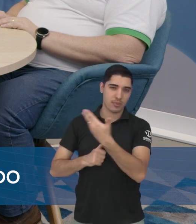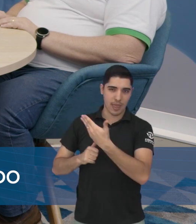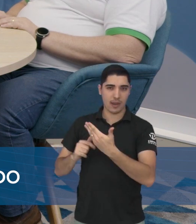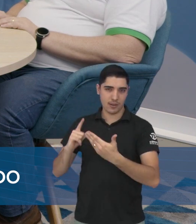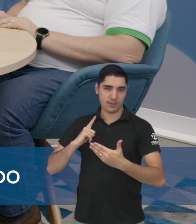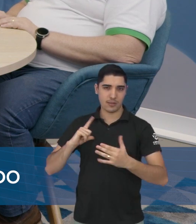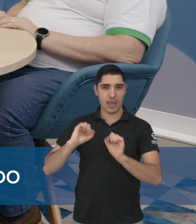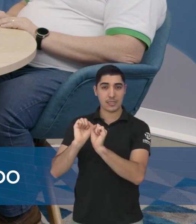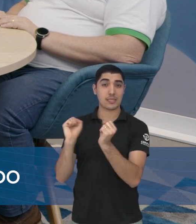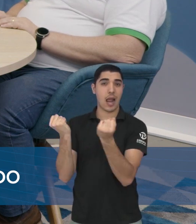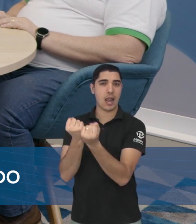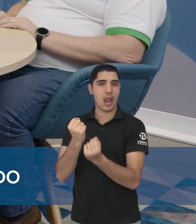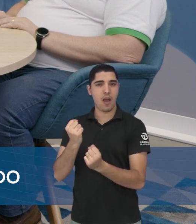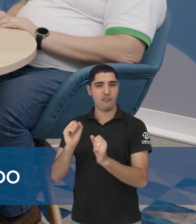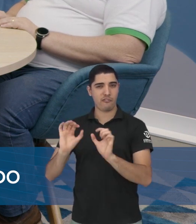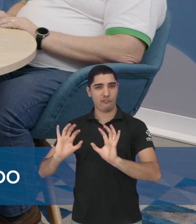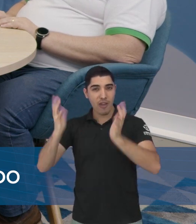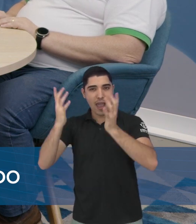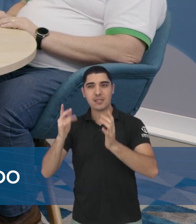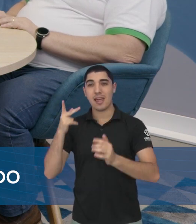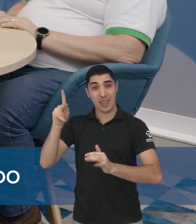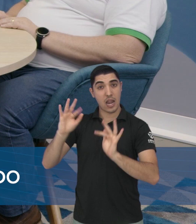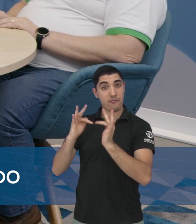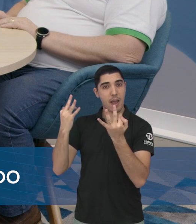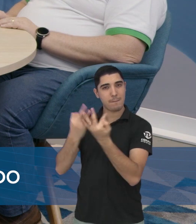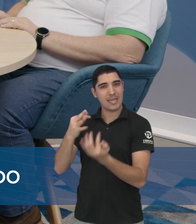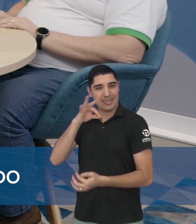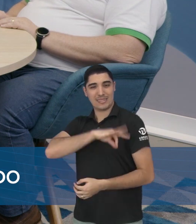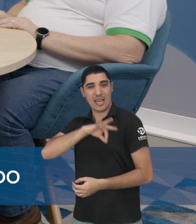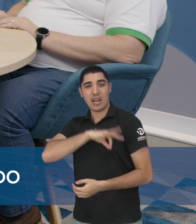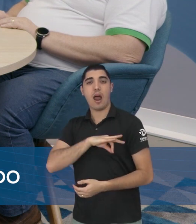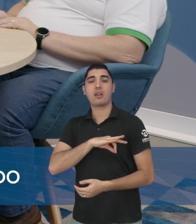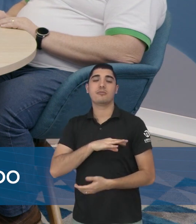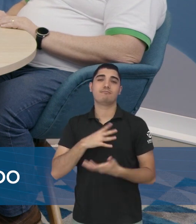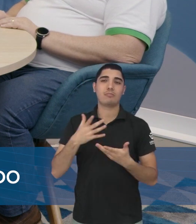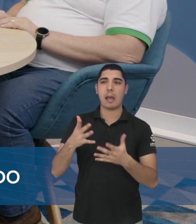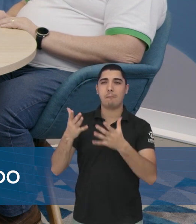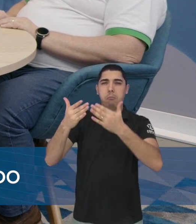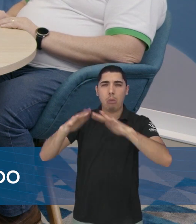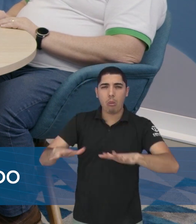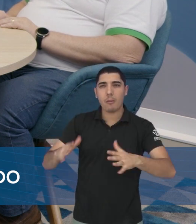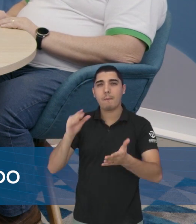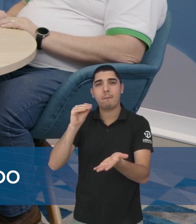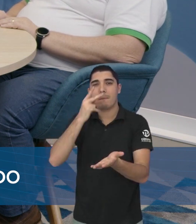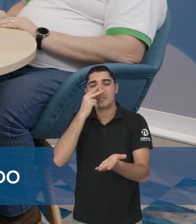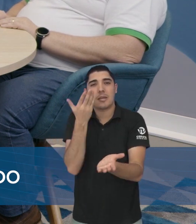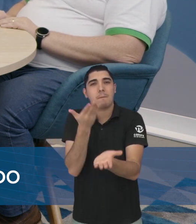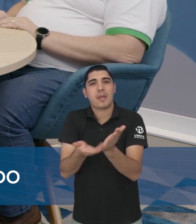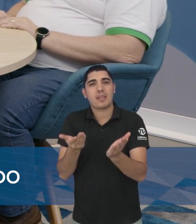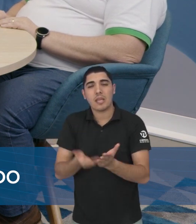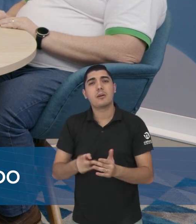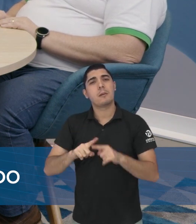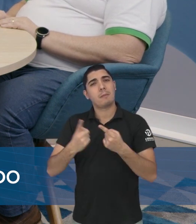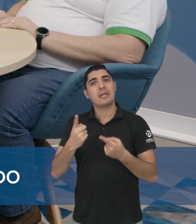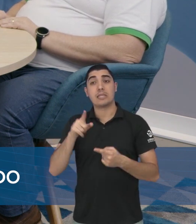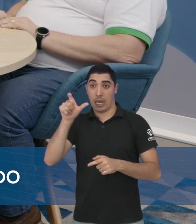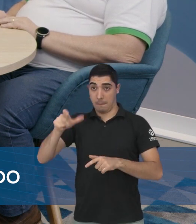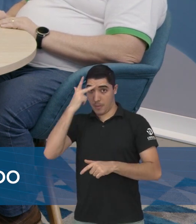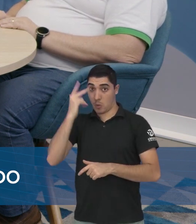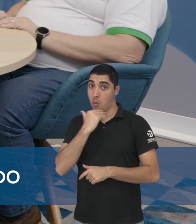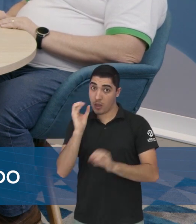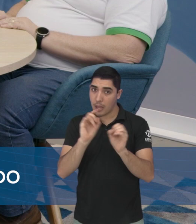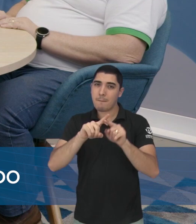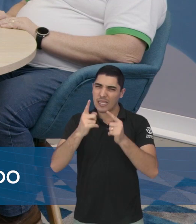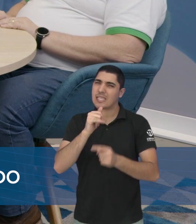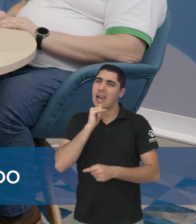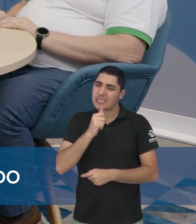o salão de festas, que era uma fonte de renda para a família. Então, assim, felizmente não houve vítimas, mas não deixa de ser doloroso. Olha,